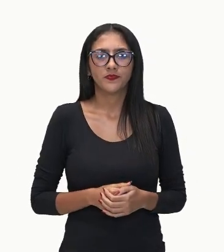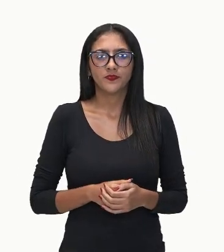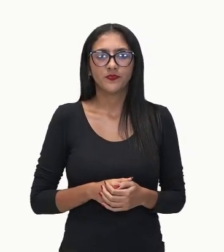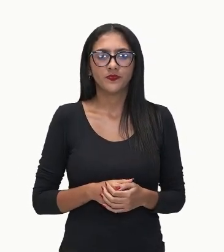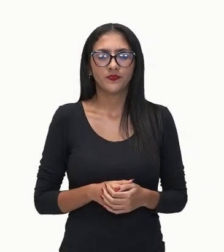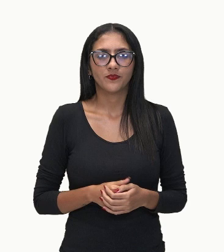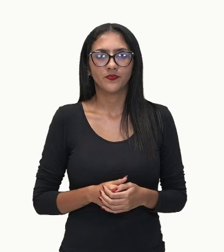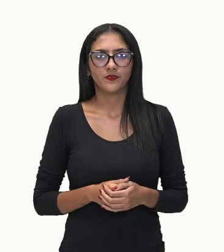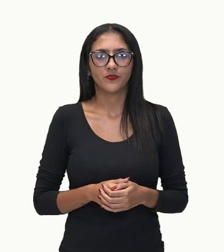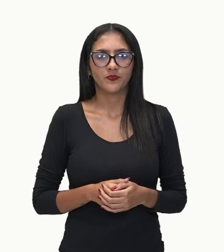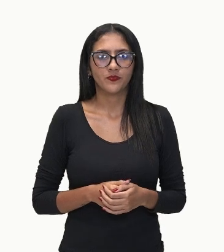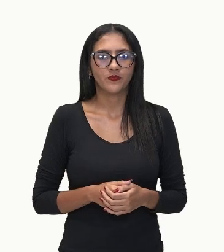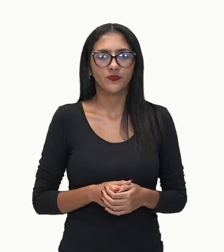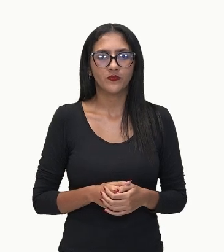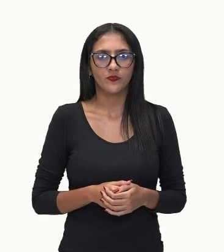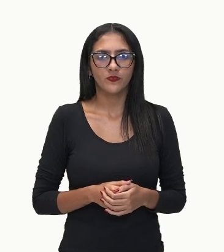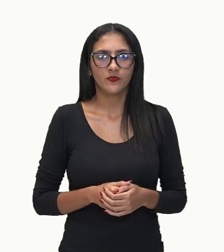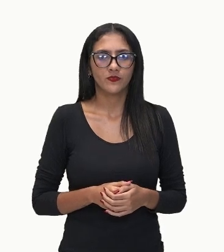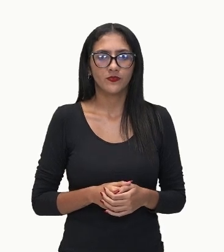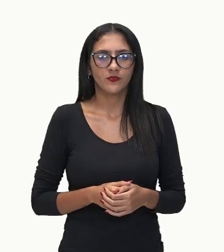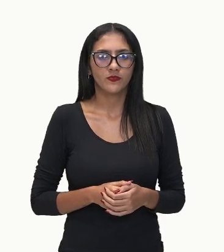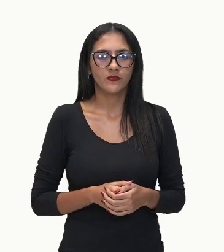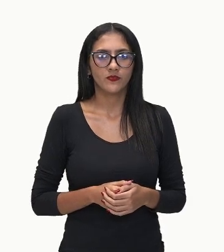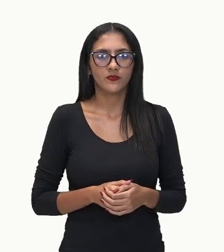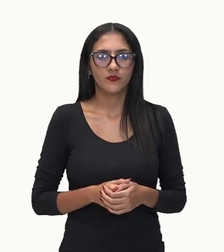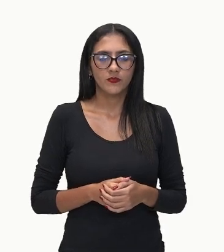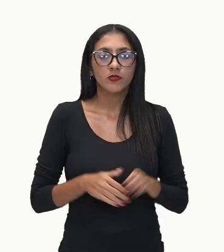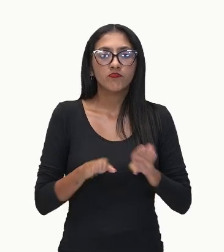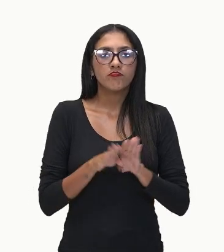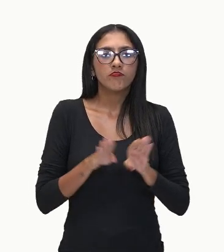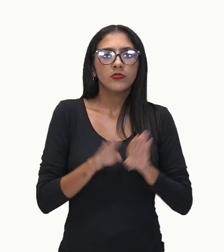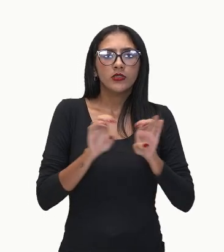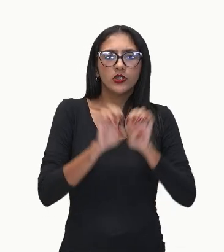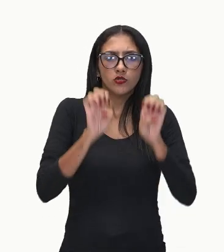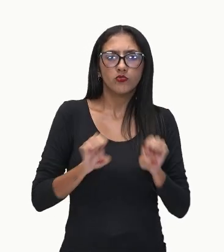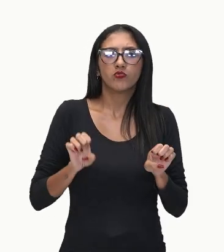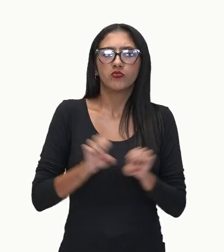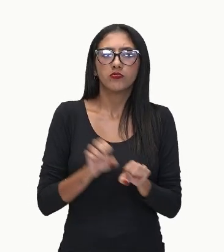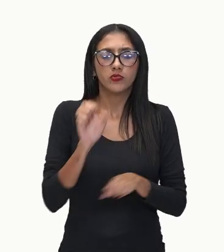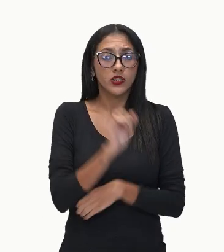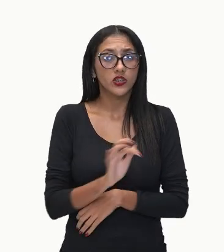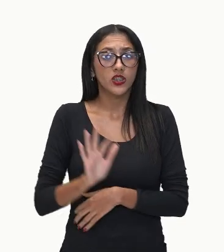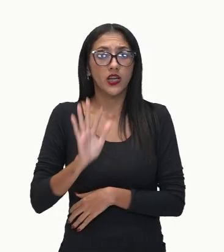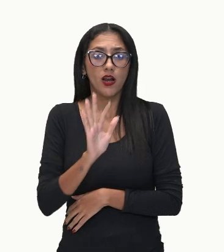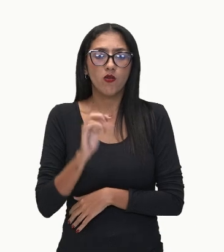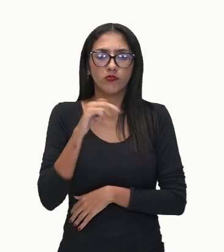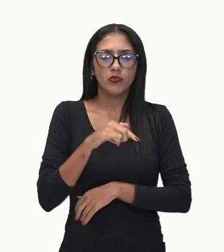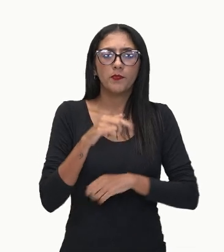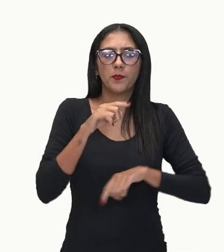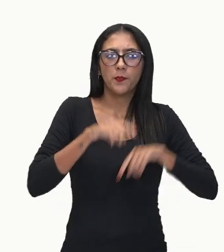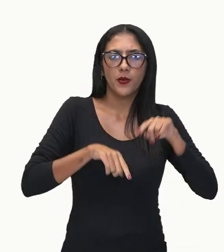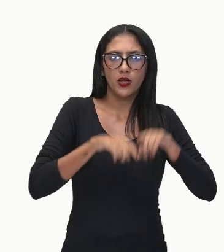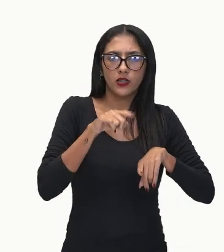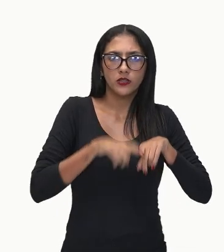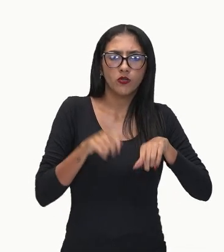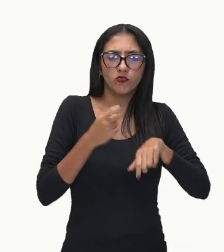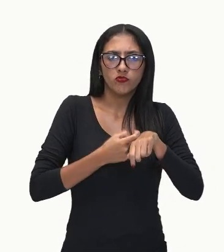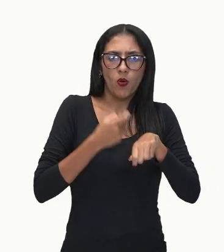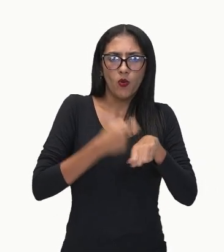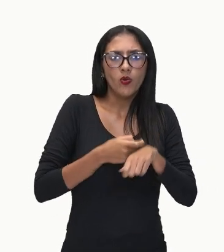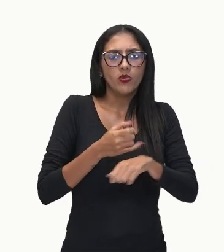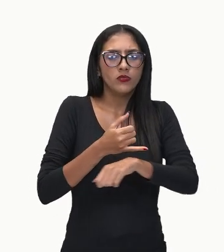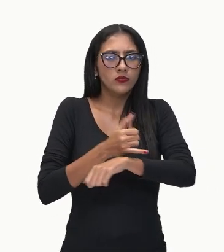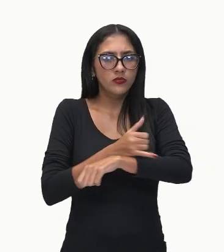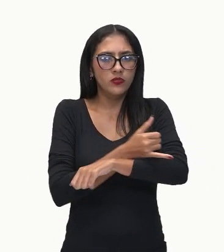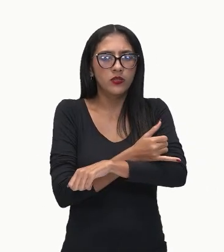ó, na fórmula geral, na estrutura, né? Que vocês